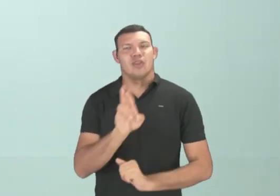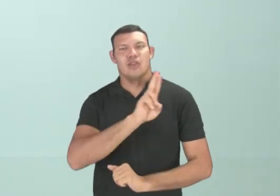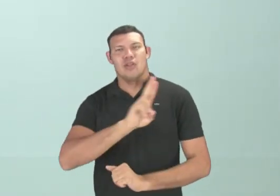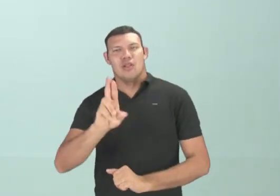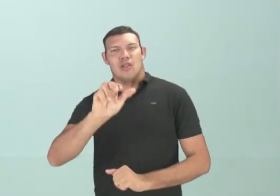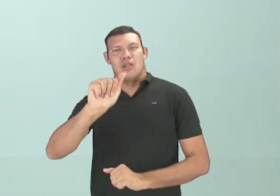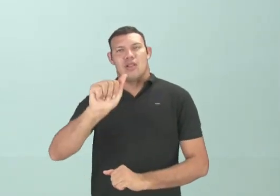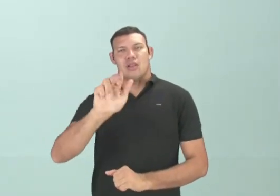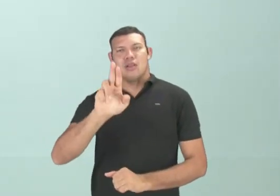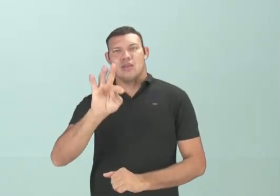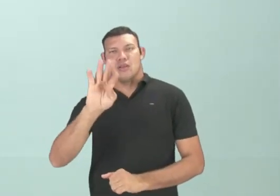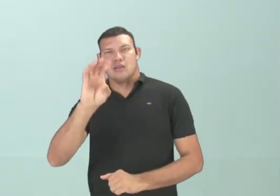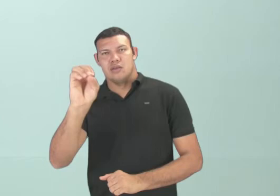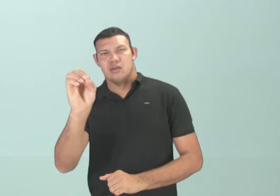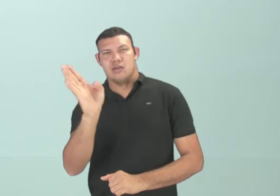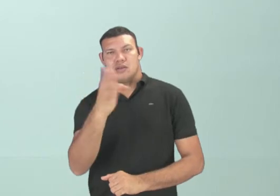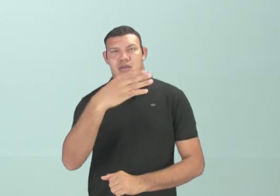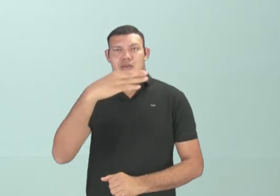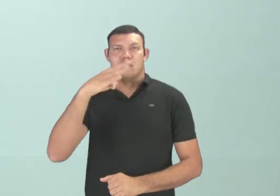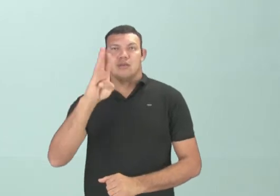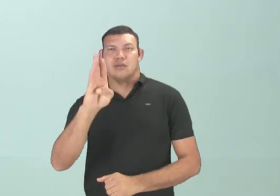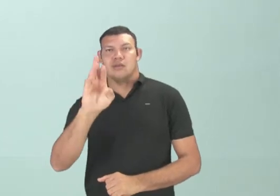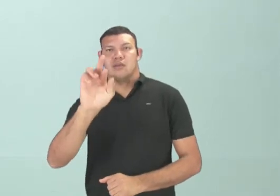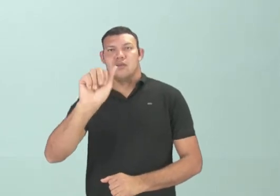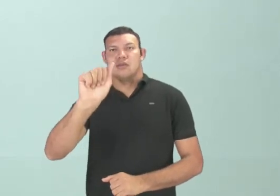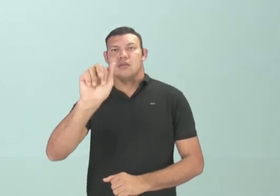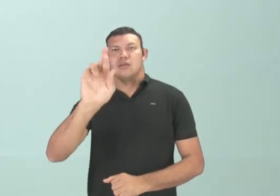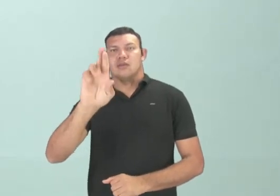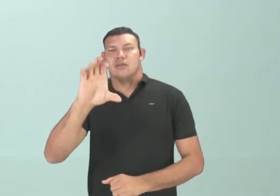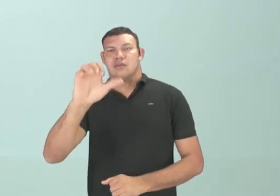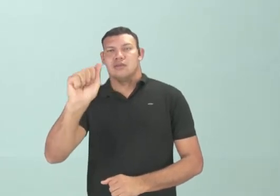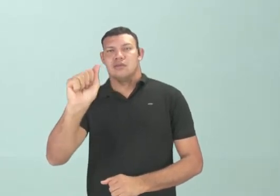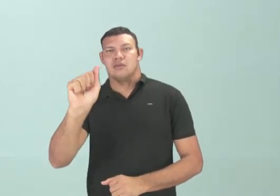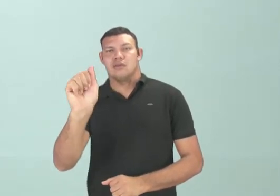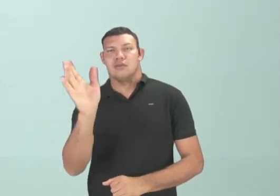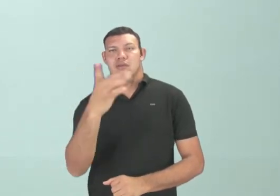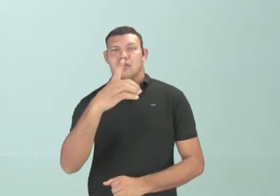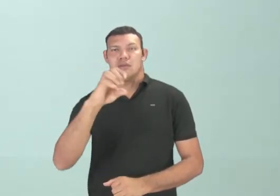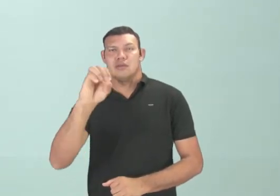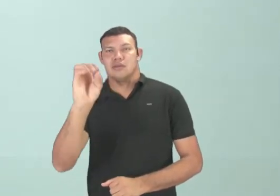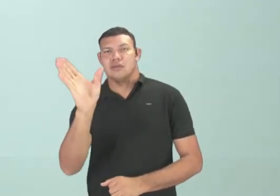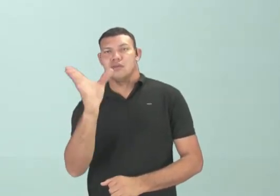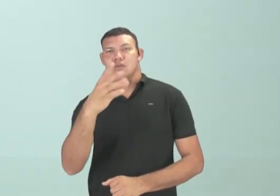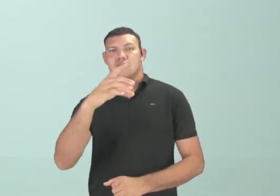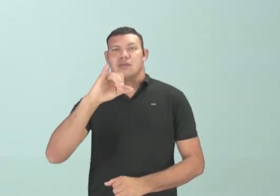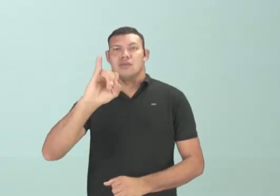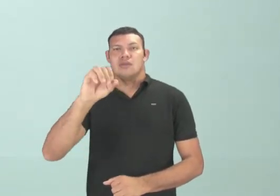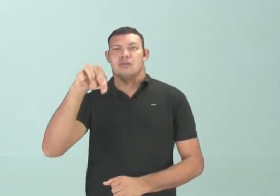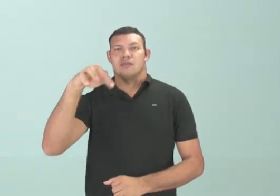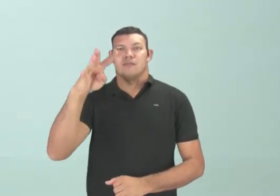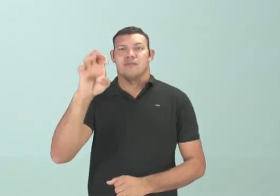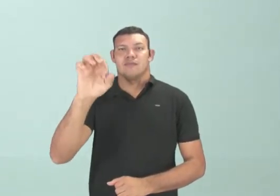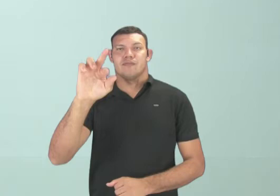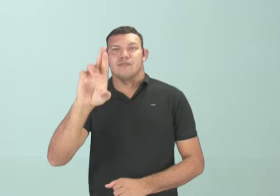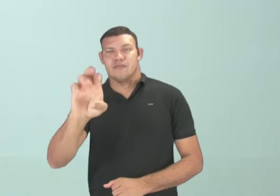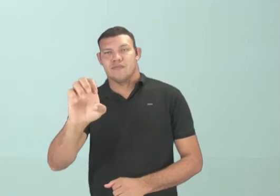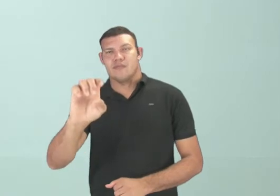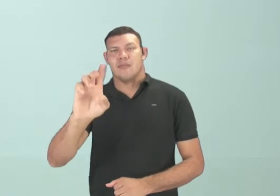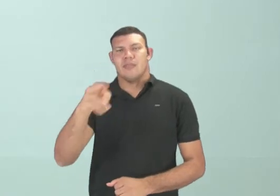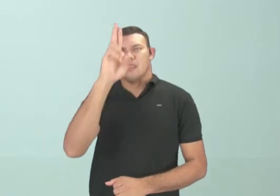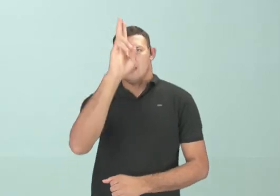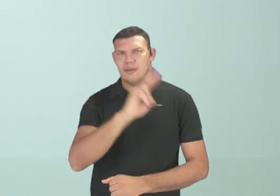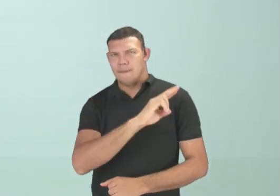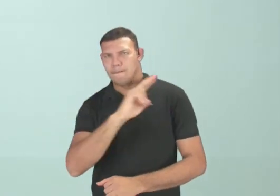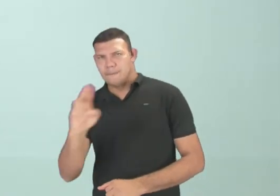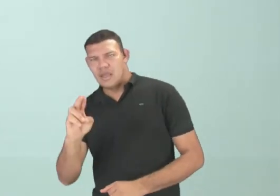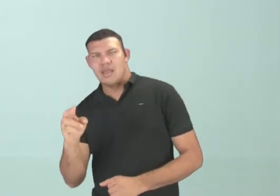inferno. Então iam padres, né, iam ricos, iam pobres, iam todo tipo